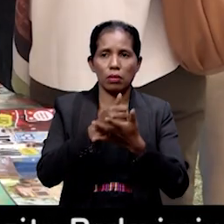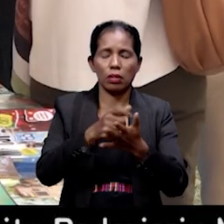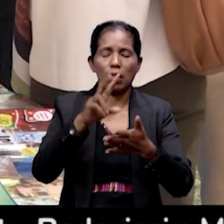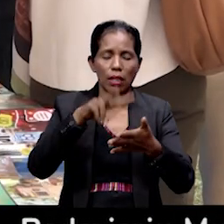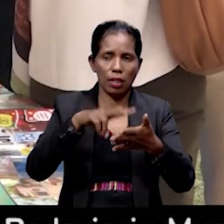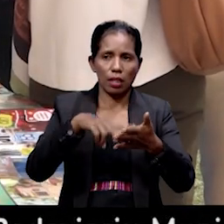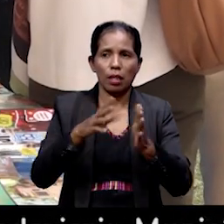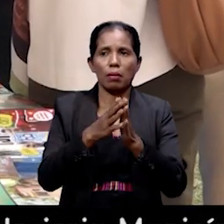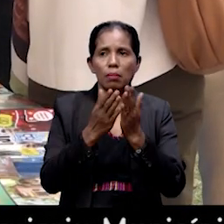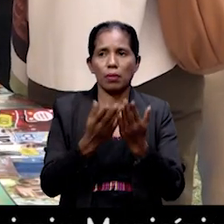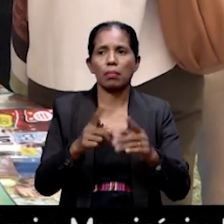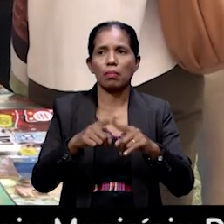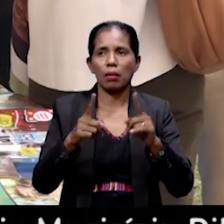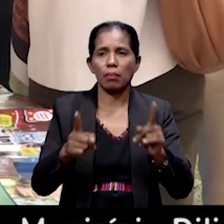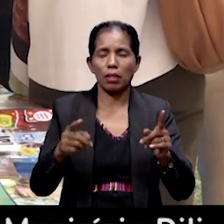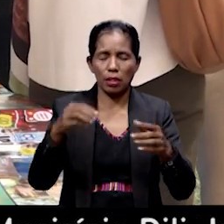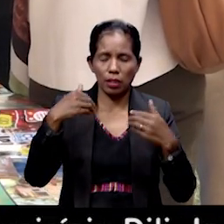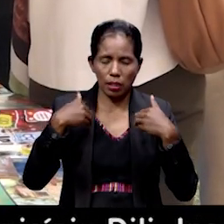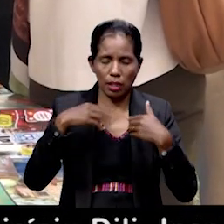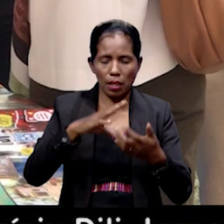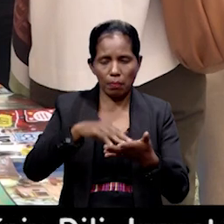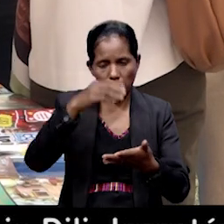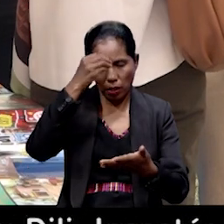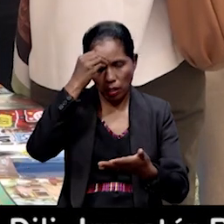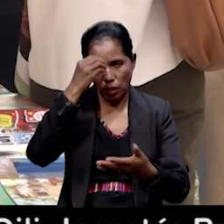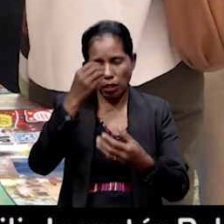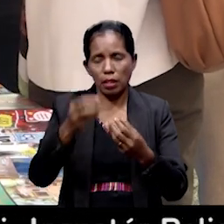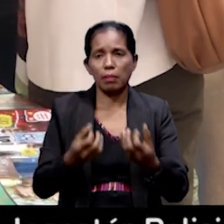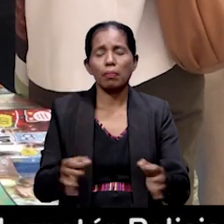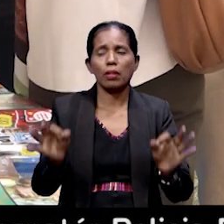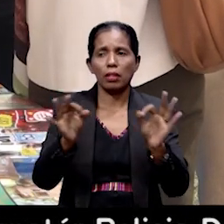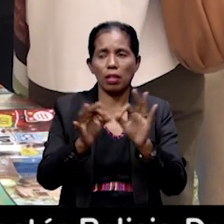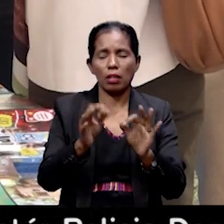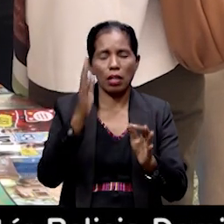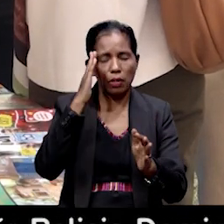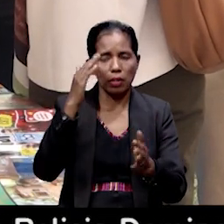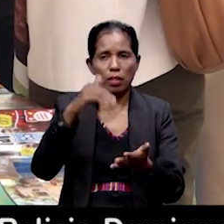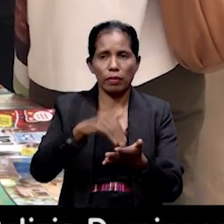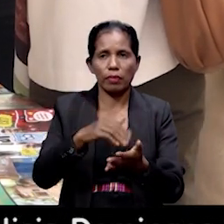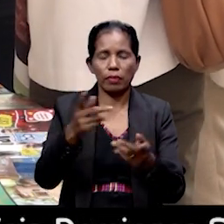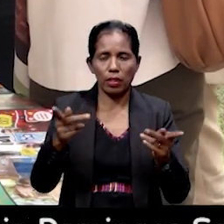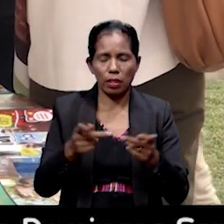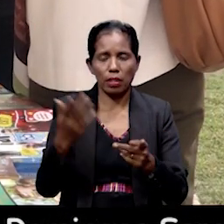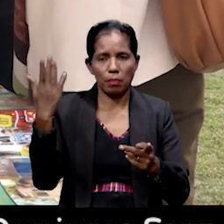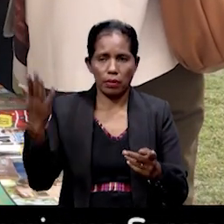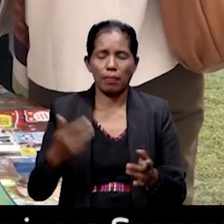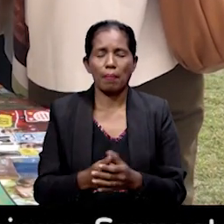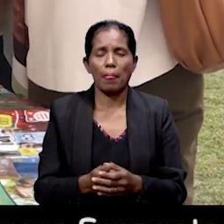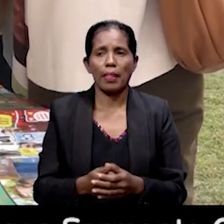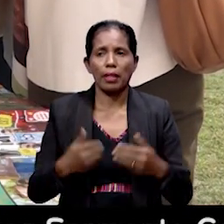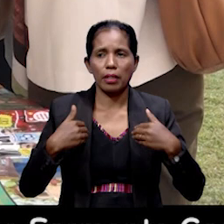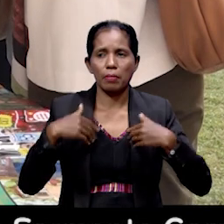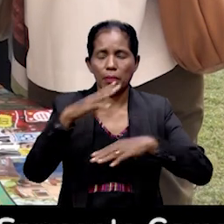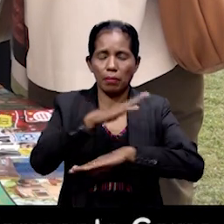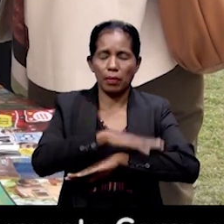livro, mas bem criamos momento aprendizado principalmente halo reflexão e a fatin. E a feira livro ne e a mos mesa ida